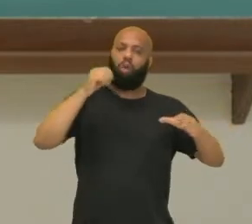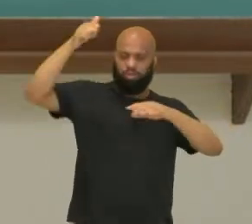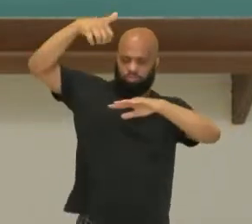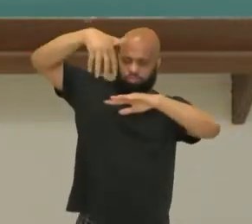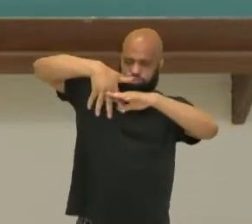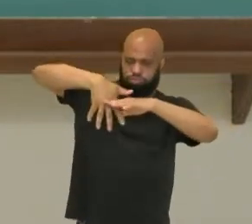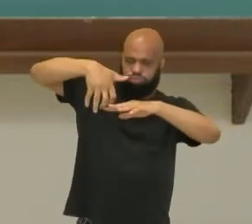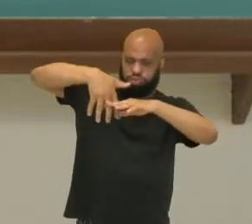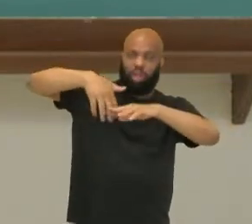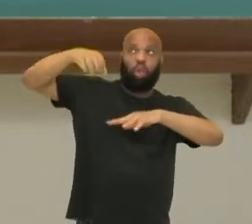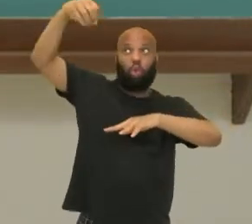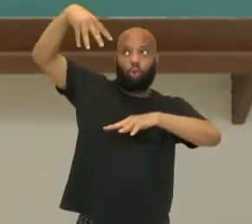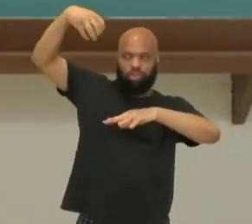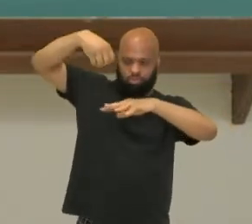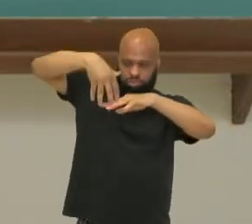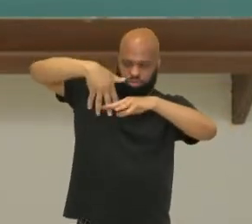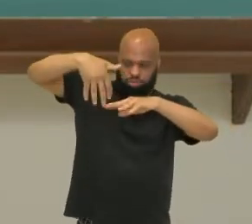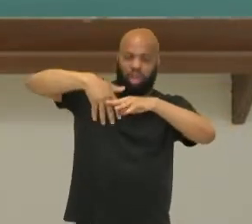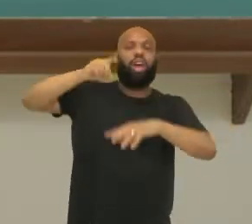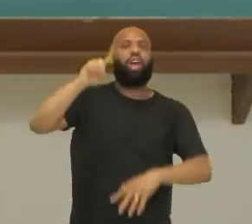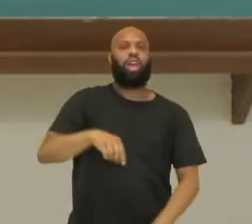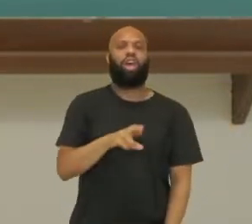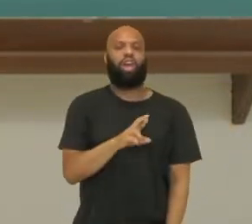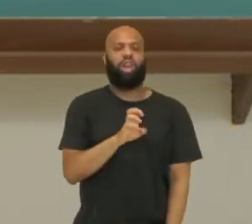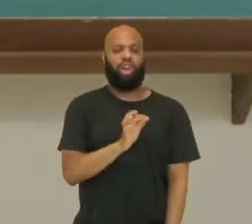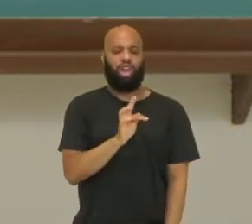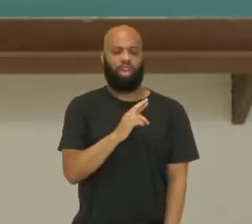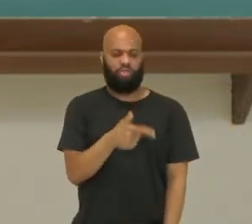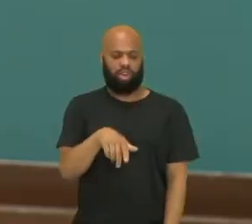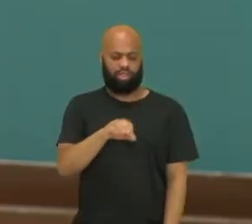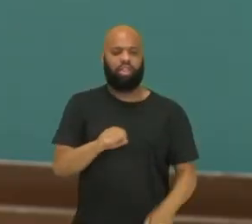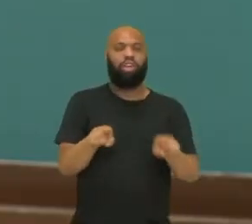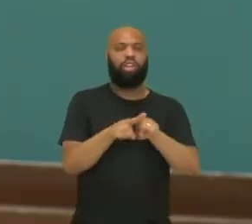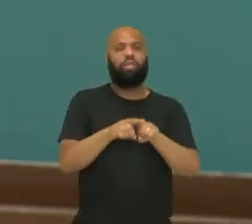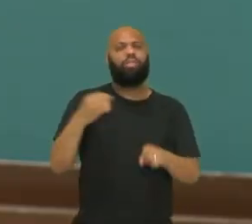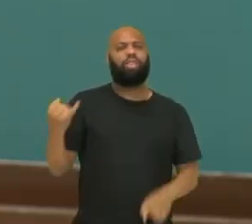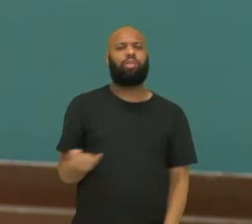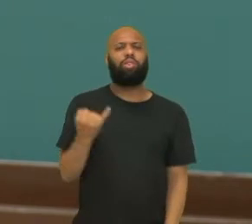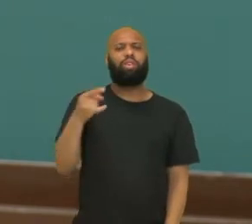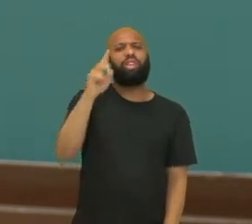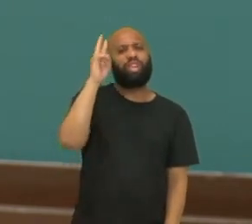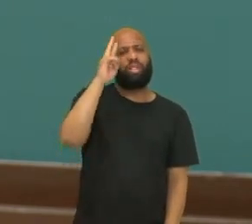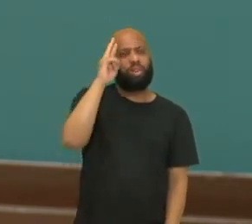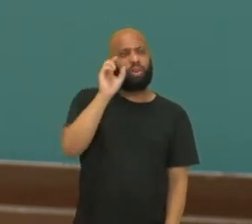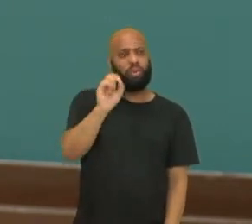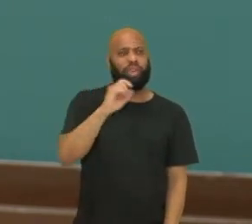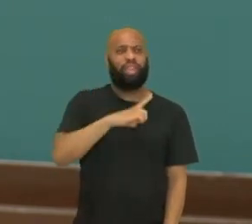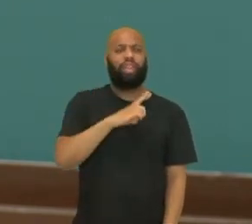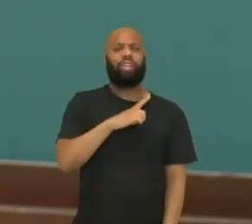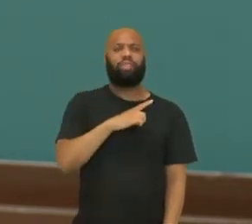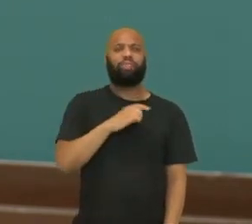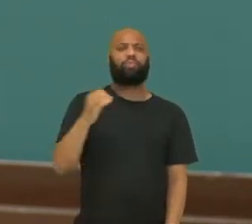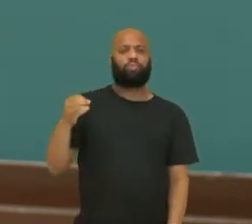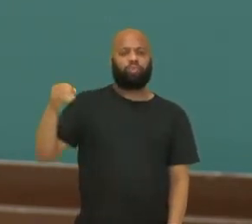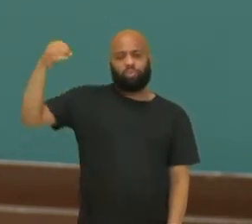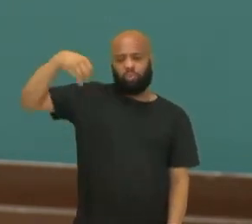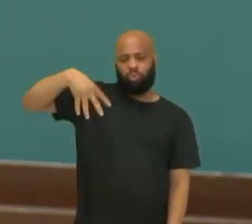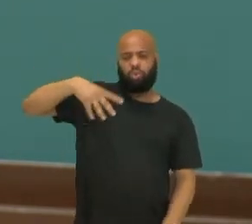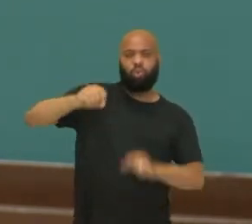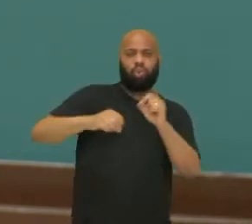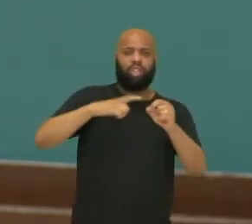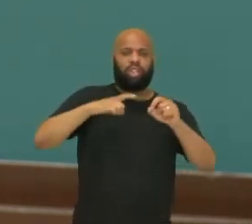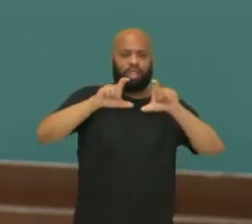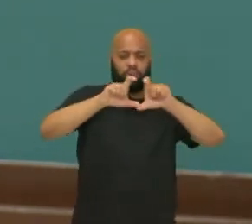Isso é refração, tá? Não esqueça disso. E ainda você tem que lembrar que a luz ela compõe o que nós chamamos de